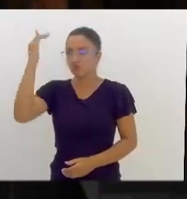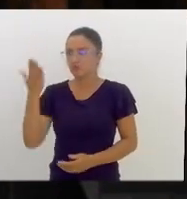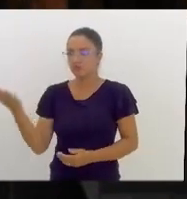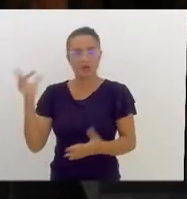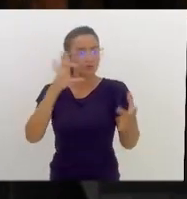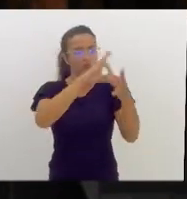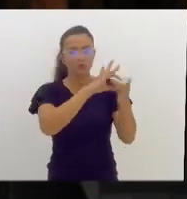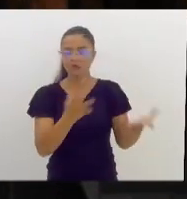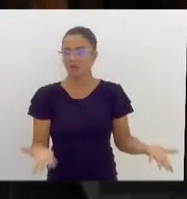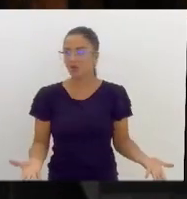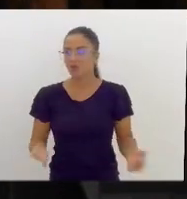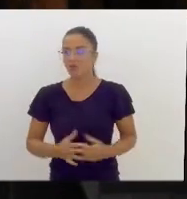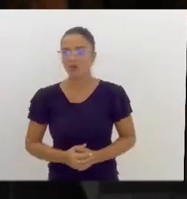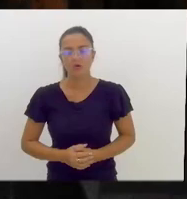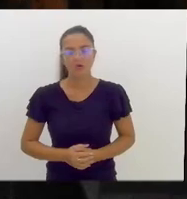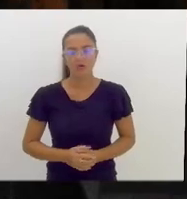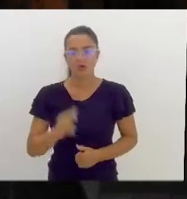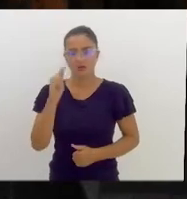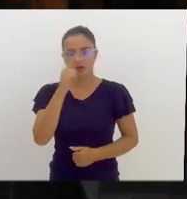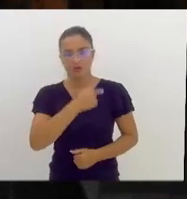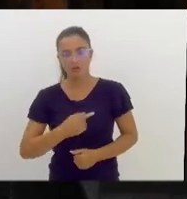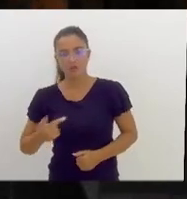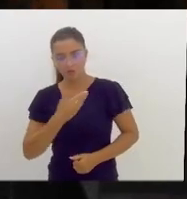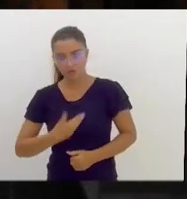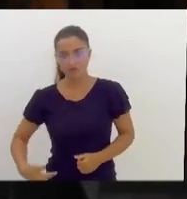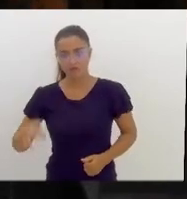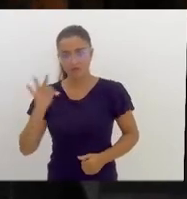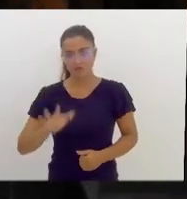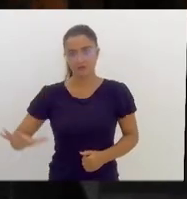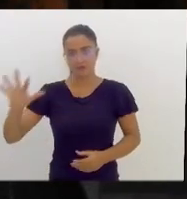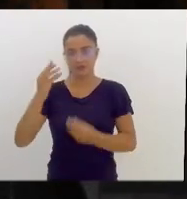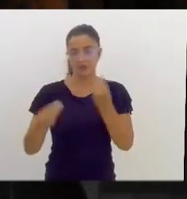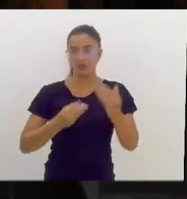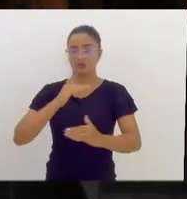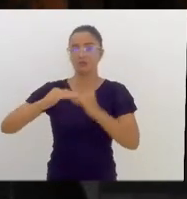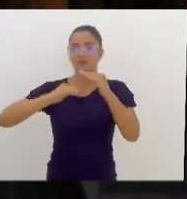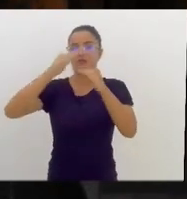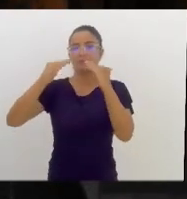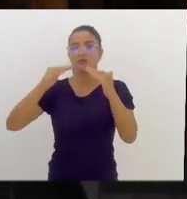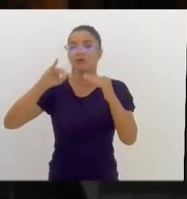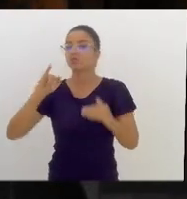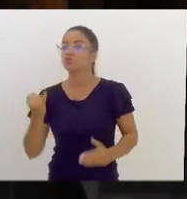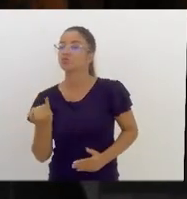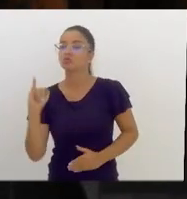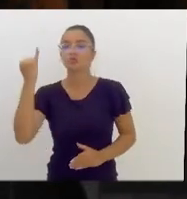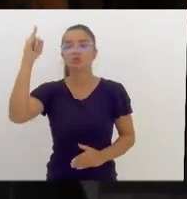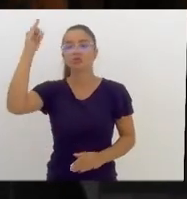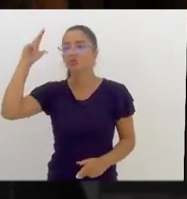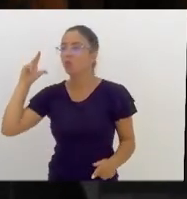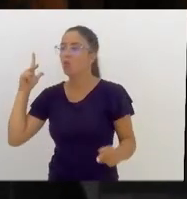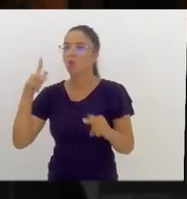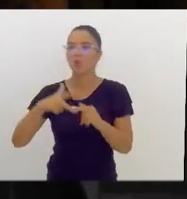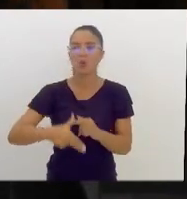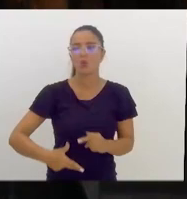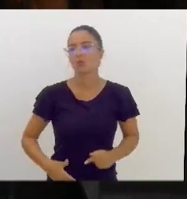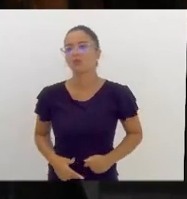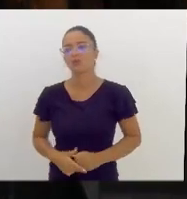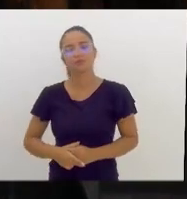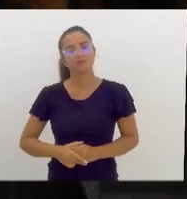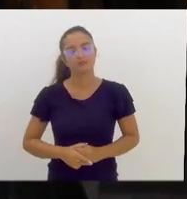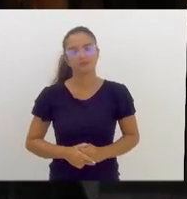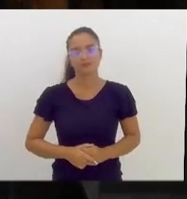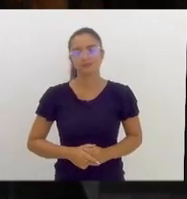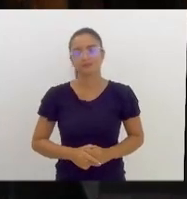federal quer impulsionar um processo de desenvolvimento, o que ele faz? Ele corta juros de uma determinada linha de